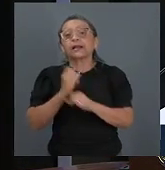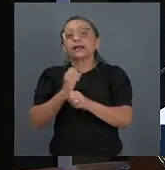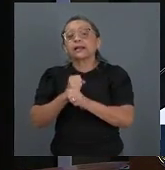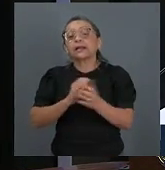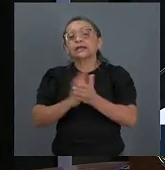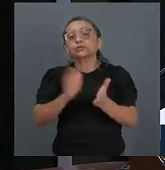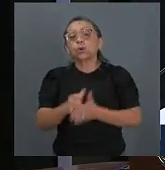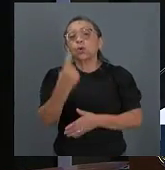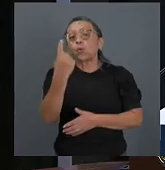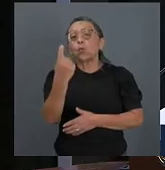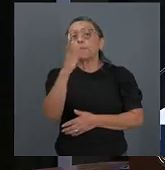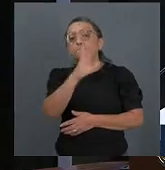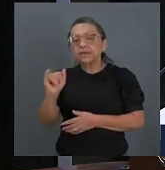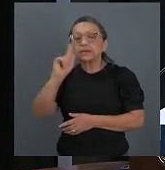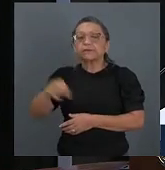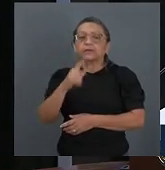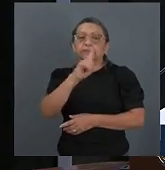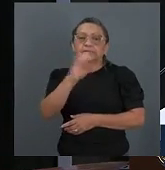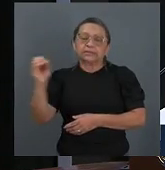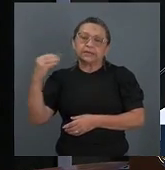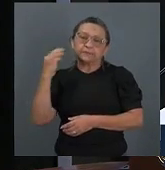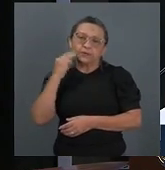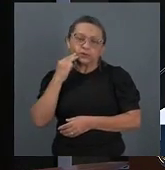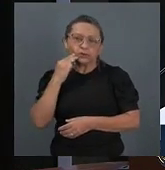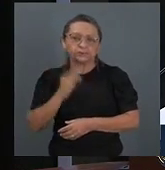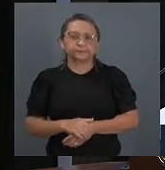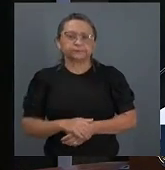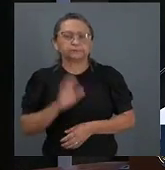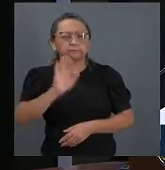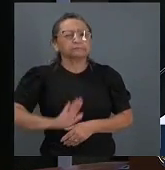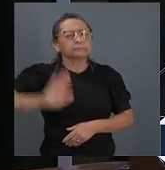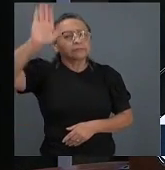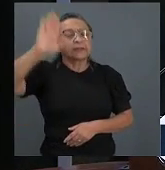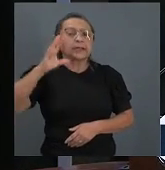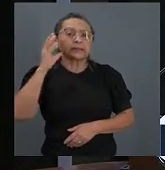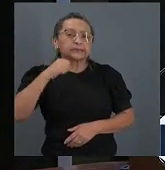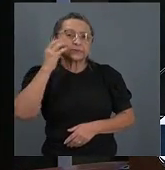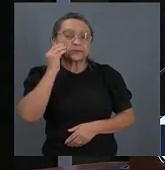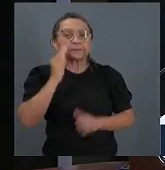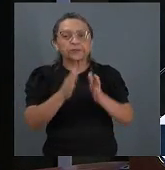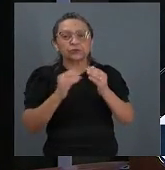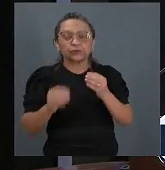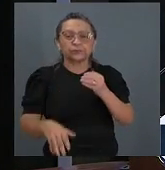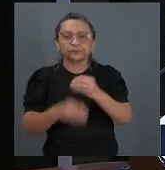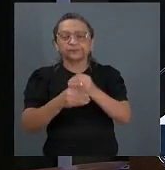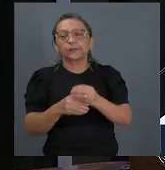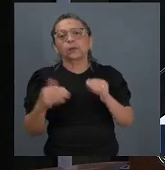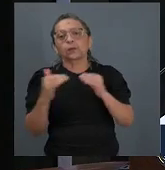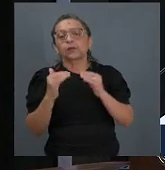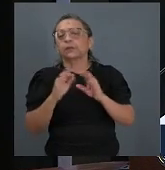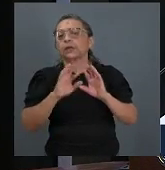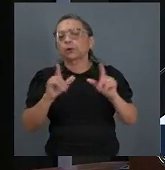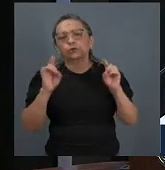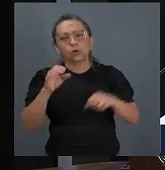reais. Senador Girão, só me permite que eu vou tomar posse ali, mas eu não poderia deixar de também concordar com Vossa Excelência, porque não é só